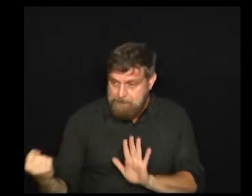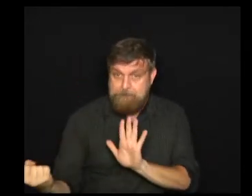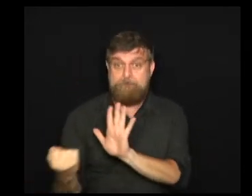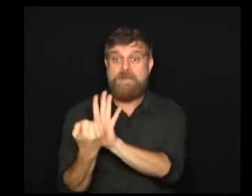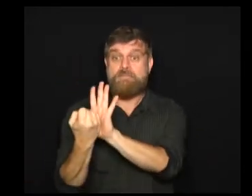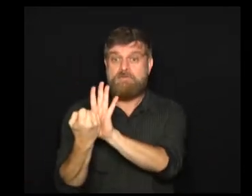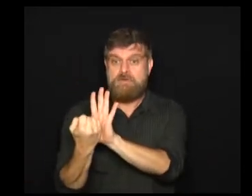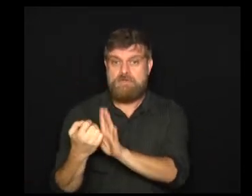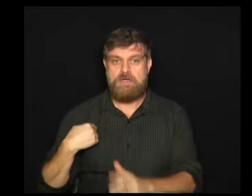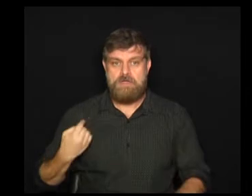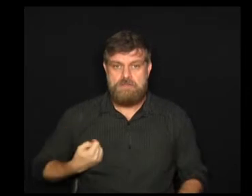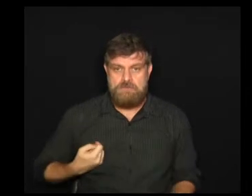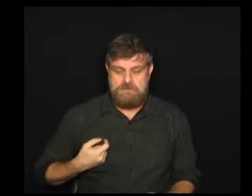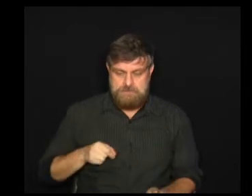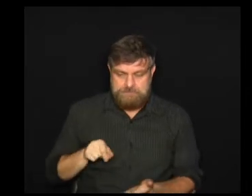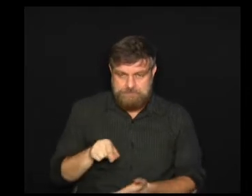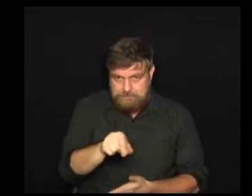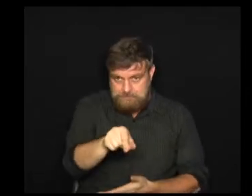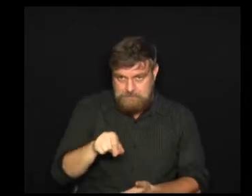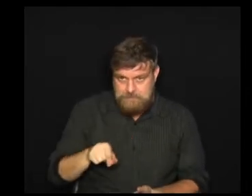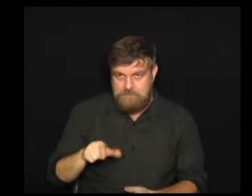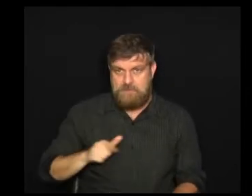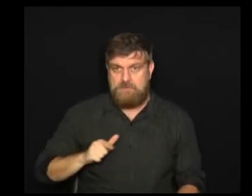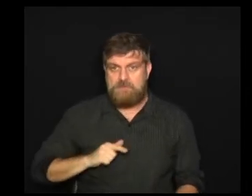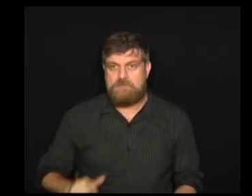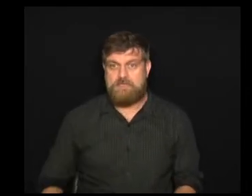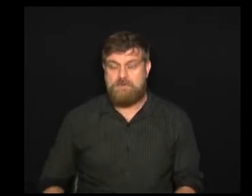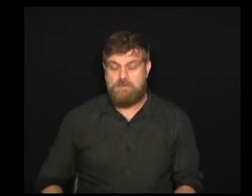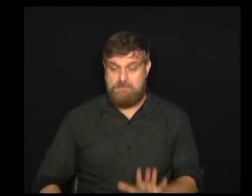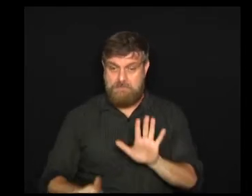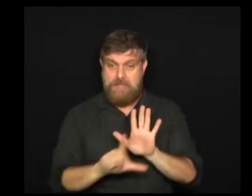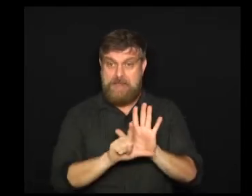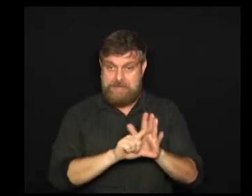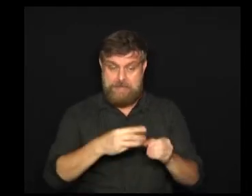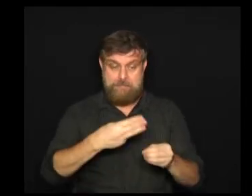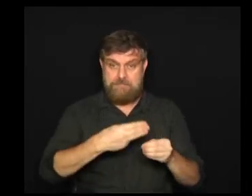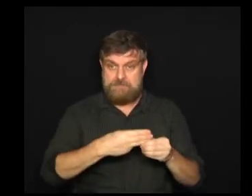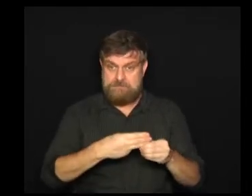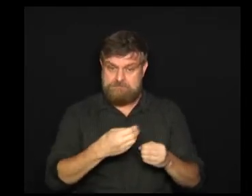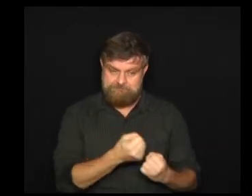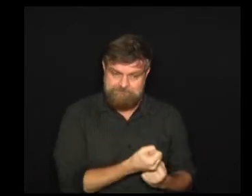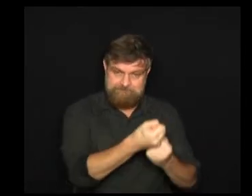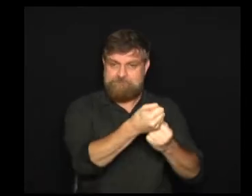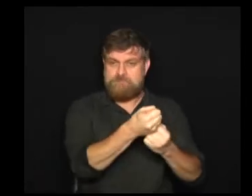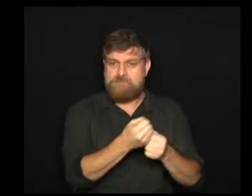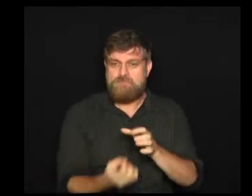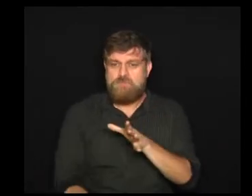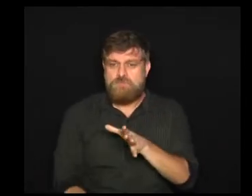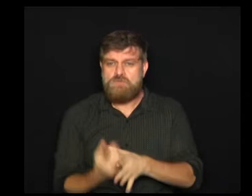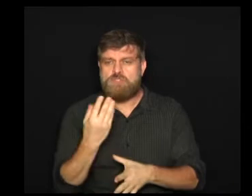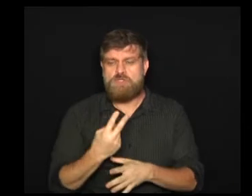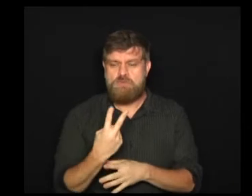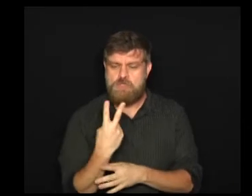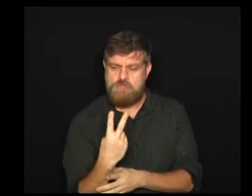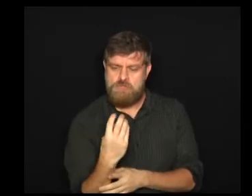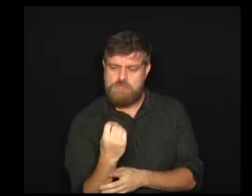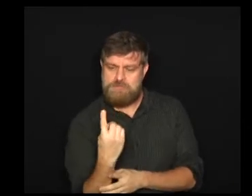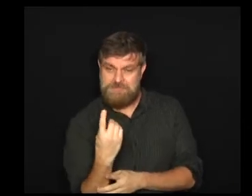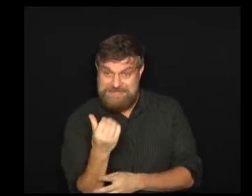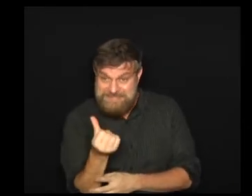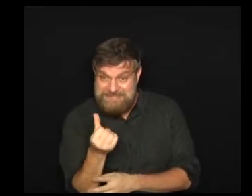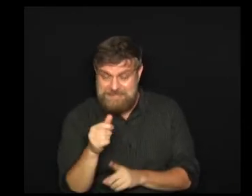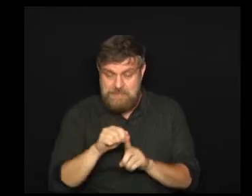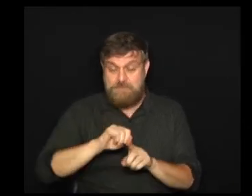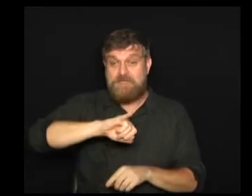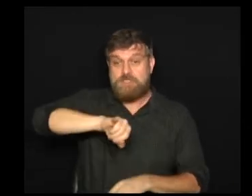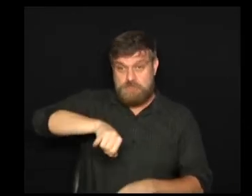Então nós emitimos lá o cartão, ele é amparado por uma lei municipal, ele foi implantado em 2016, em janeiro de 2016,